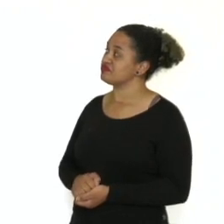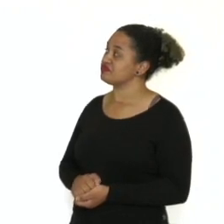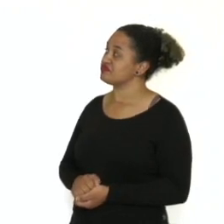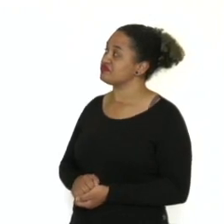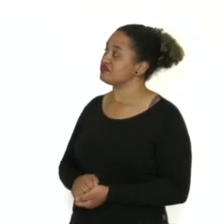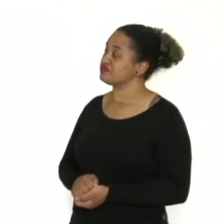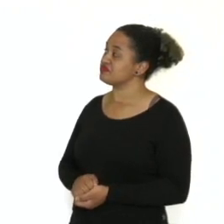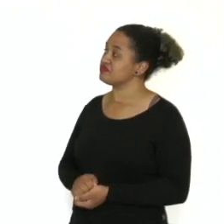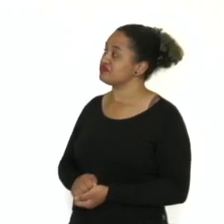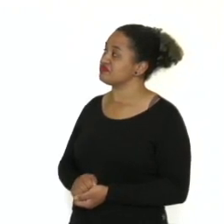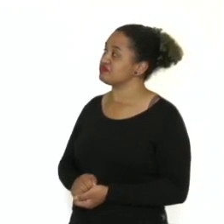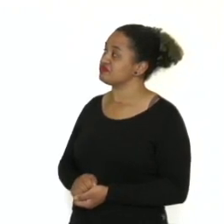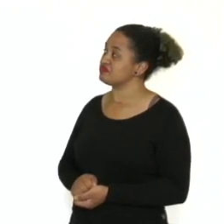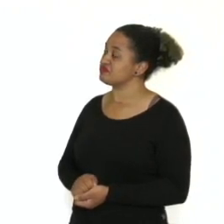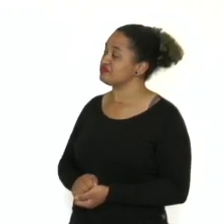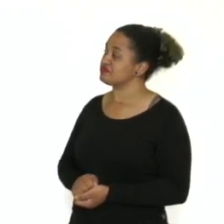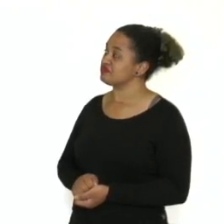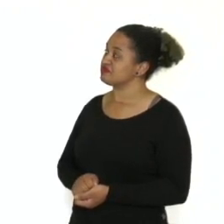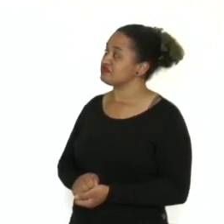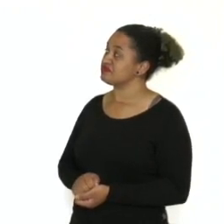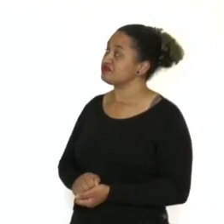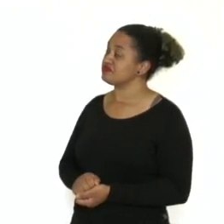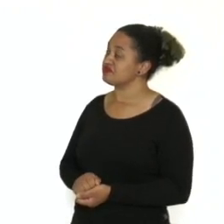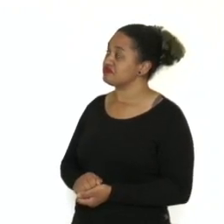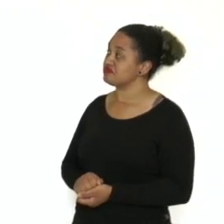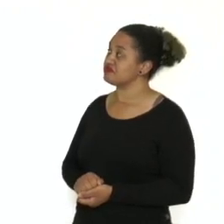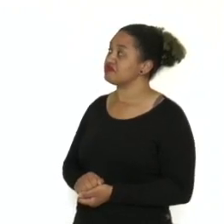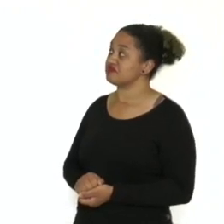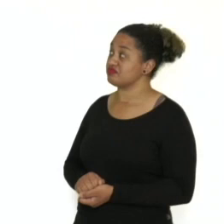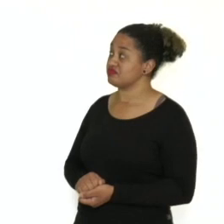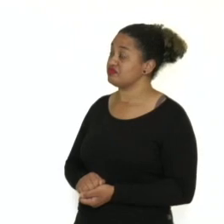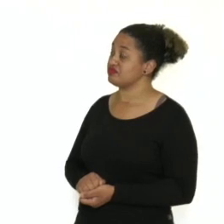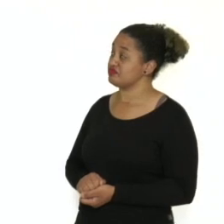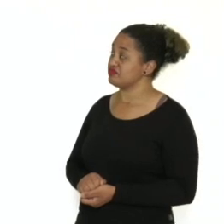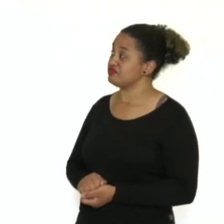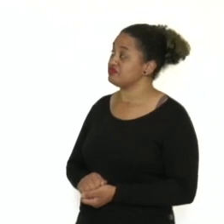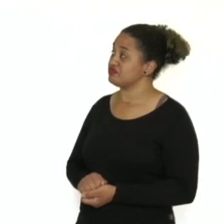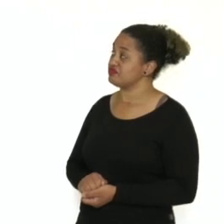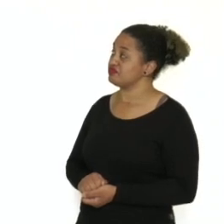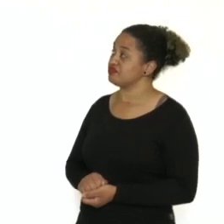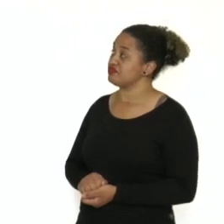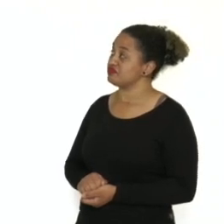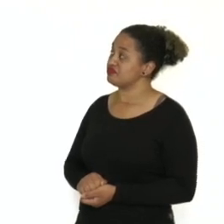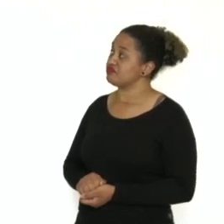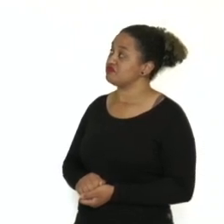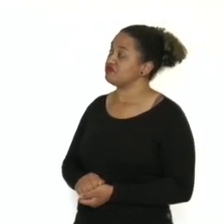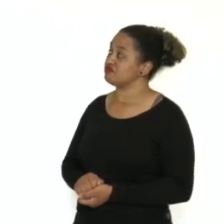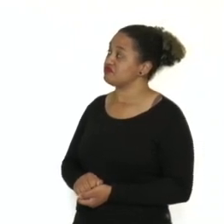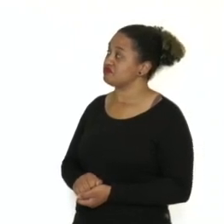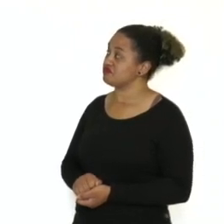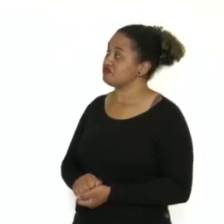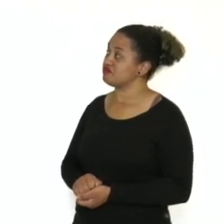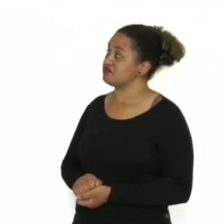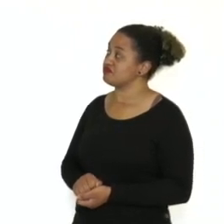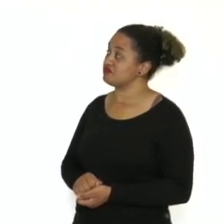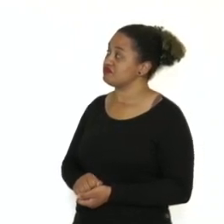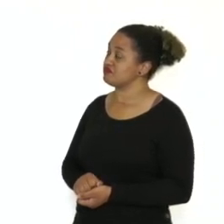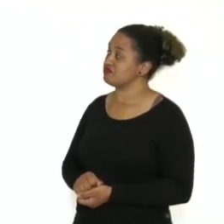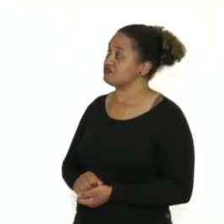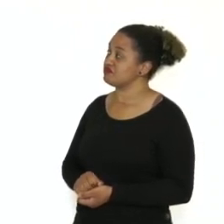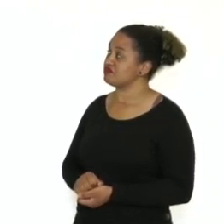brasileiras, a recuperação destas empresas depende, dentre outros fatores, da confiança de